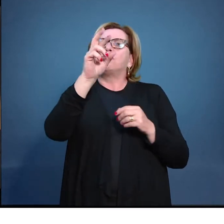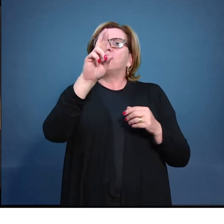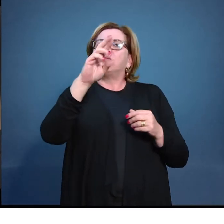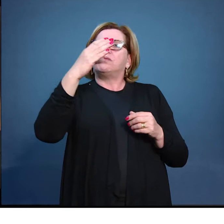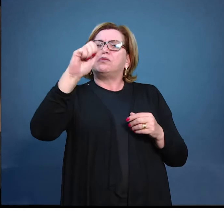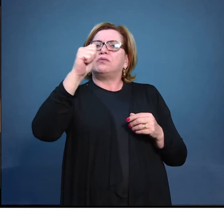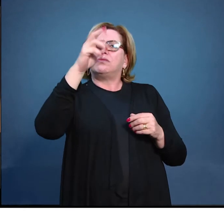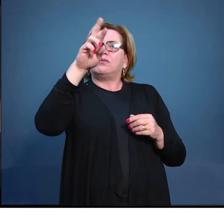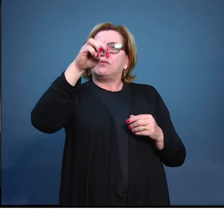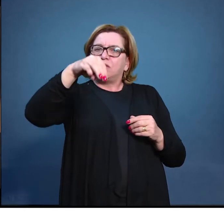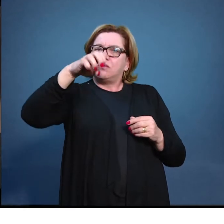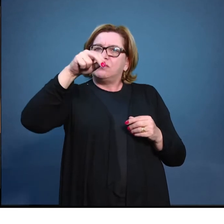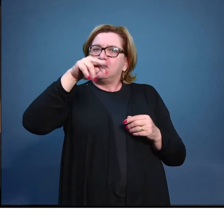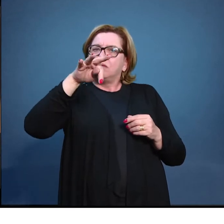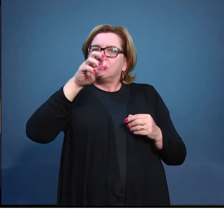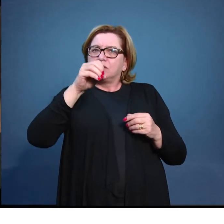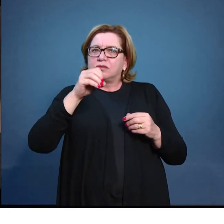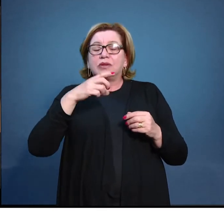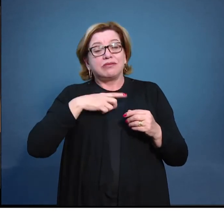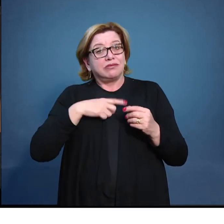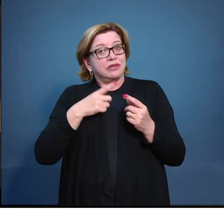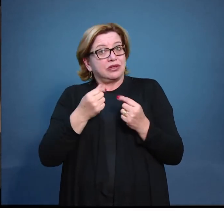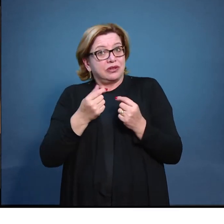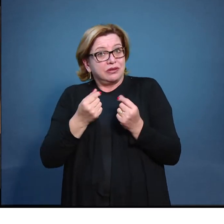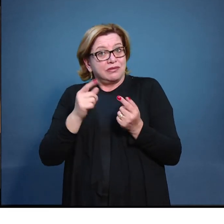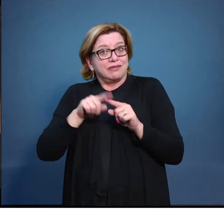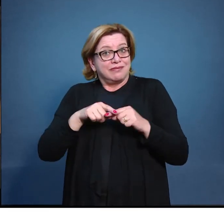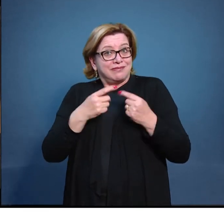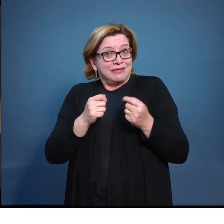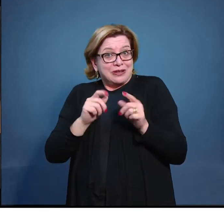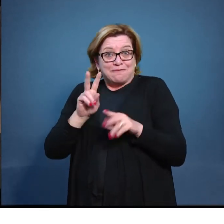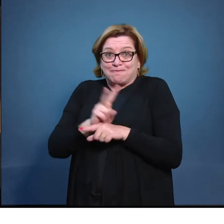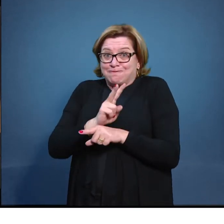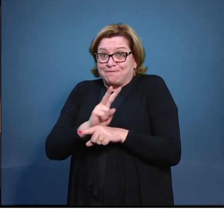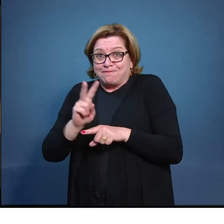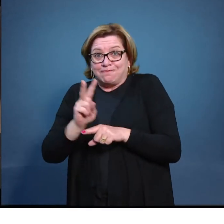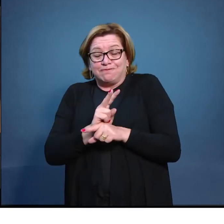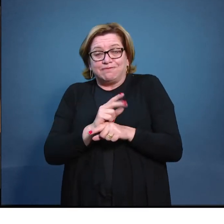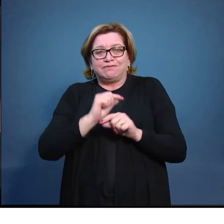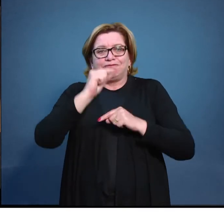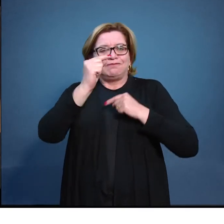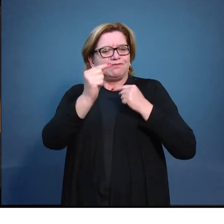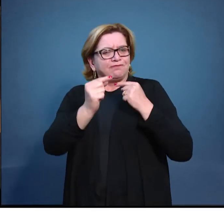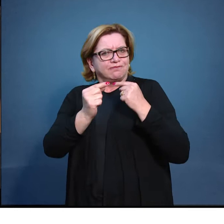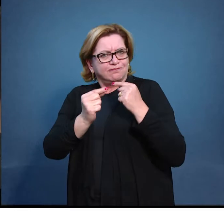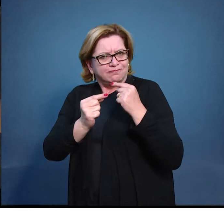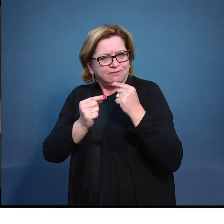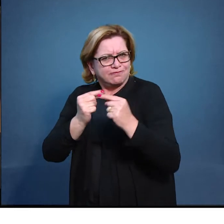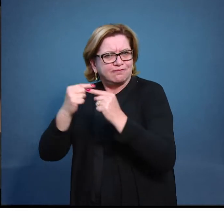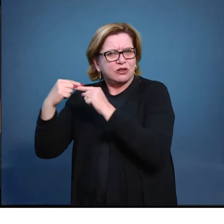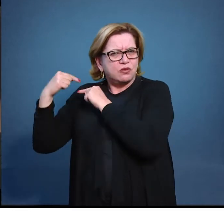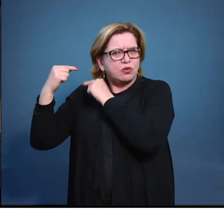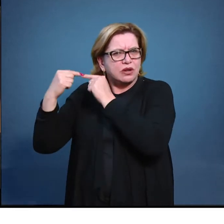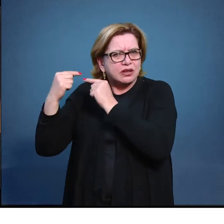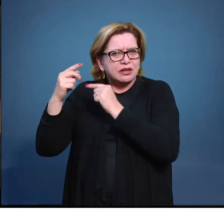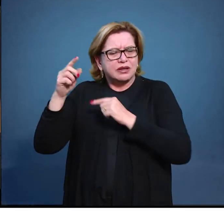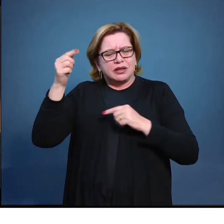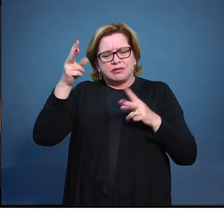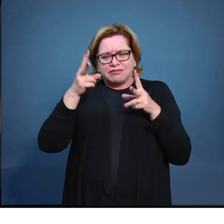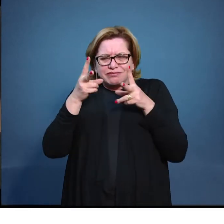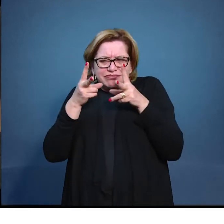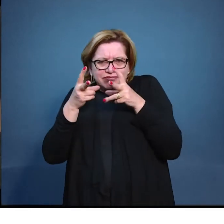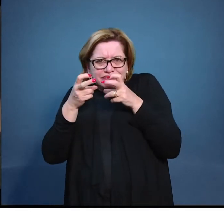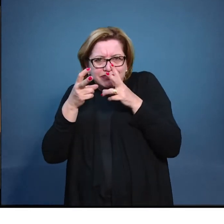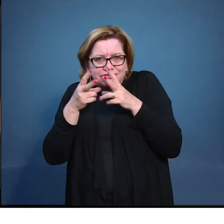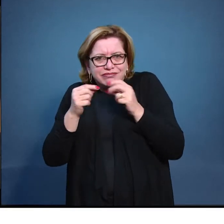um recurso, eu tenho que fazer alguma coisa, mas eu tenho que me manter dentro desse orçamento. Com o tempo, passa-se por uma segunda fase em que se